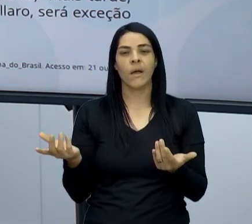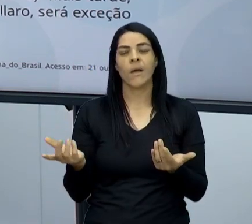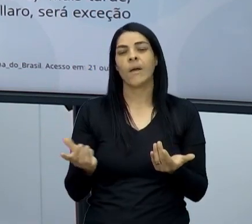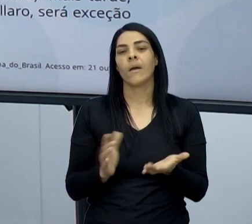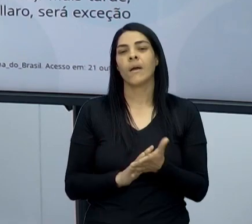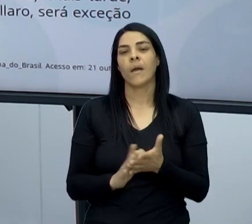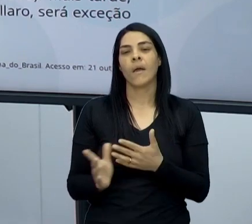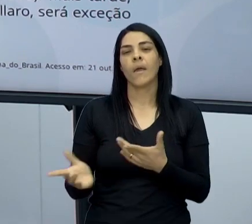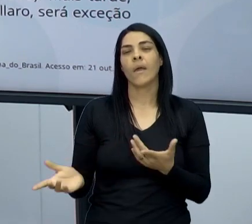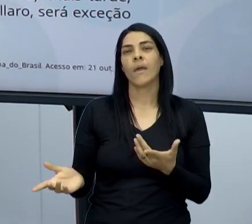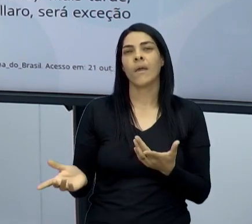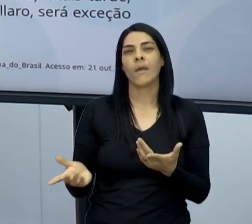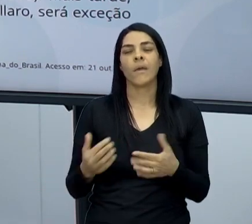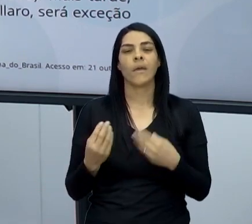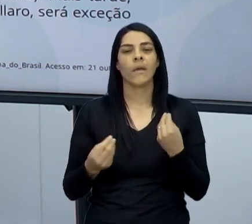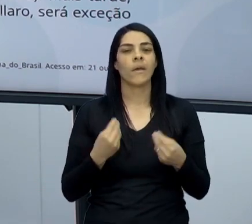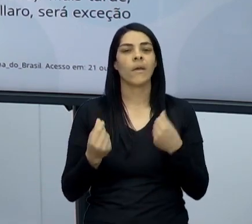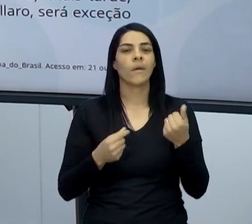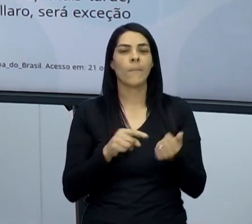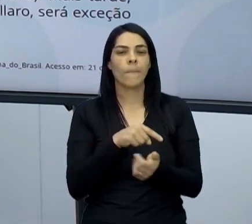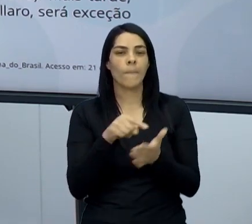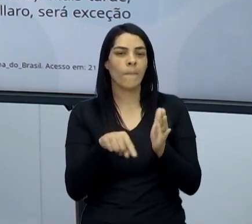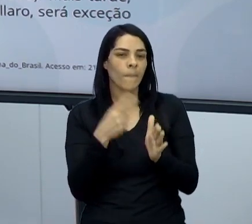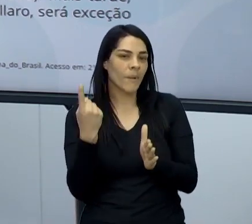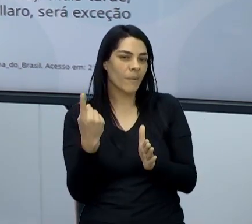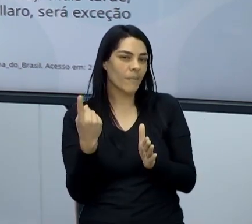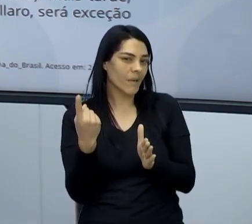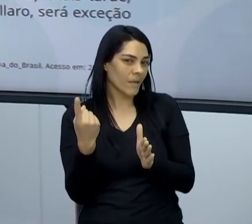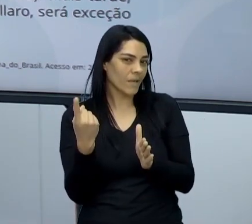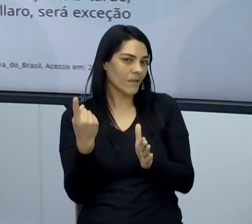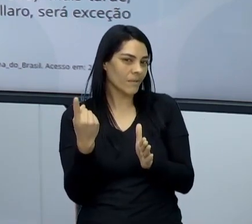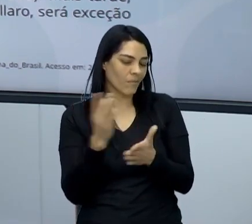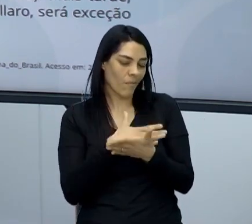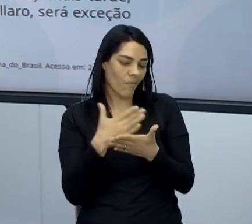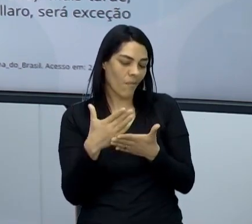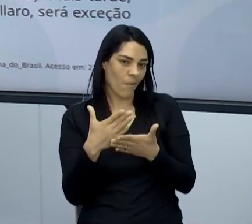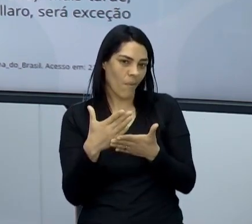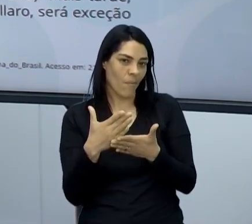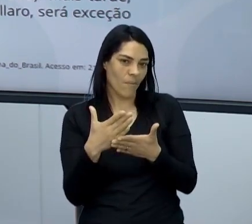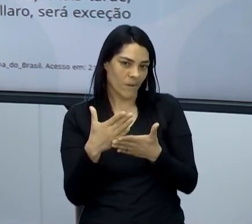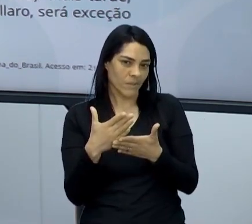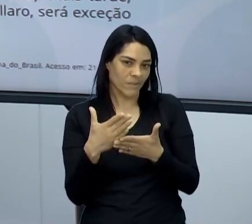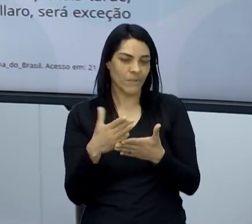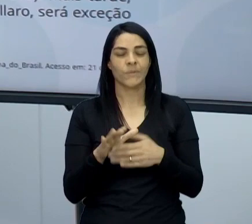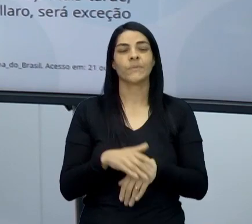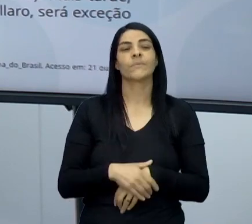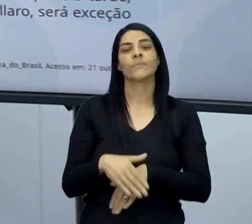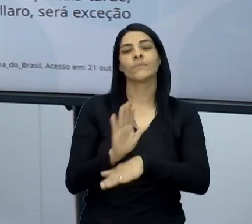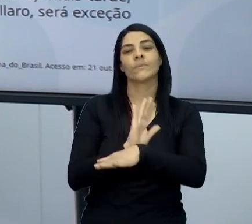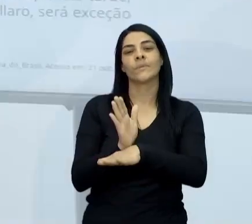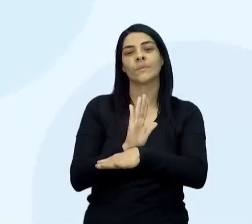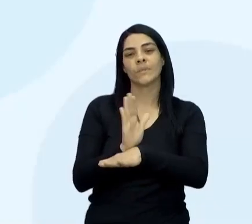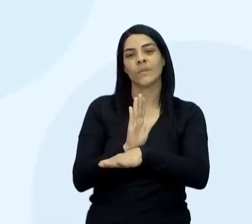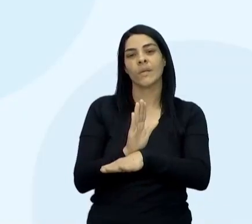uma das pequenas primeiras obras-primas do cinema. Inocência, tá bom? De